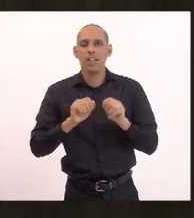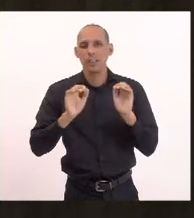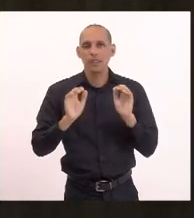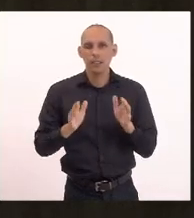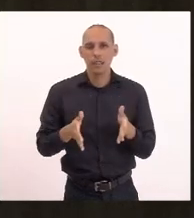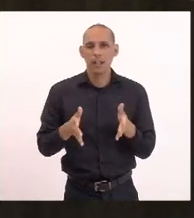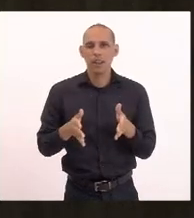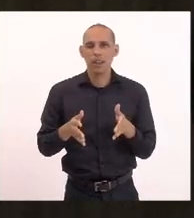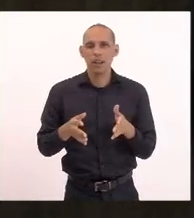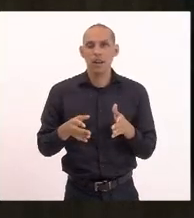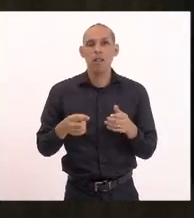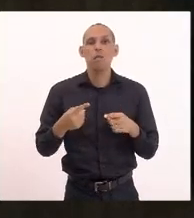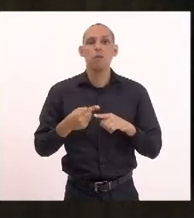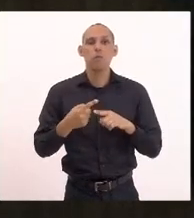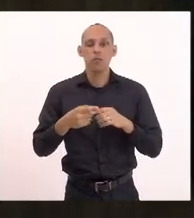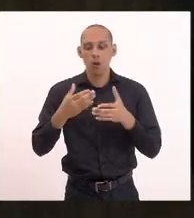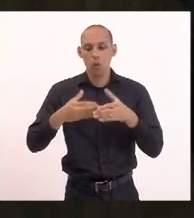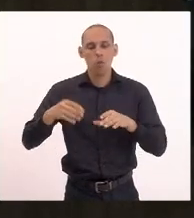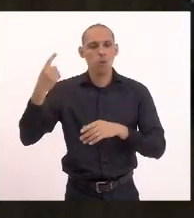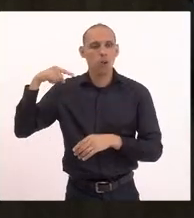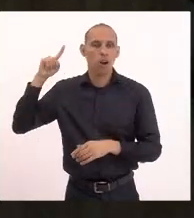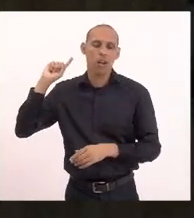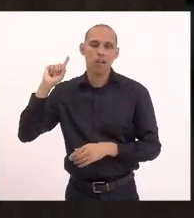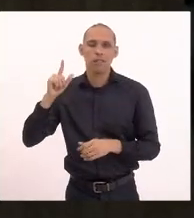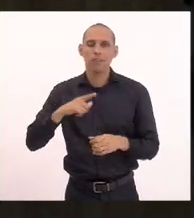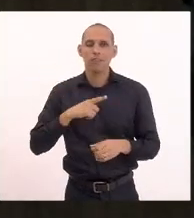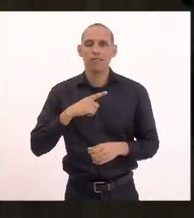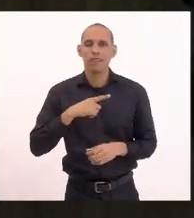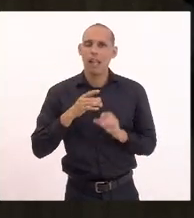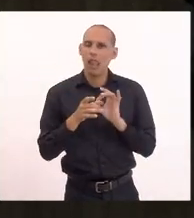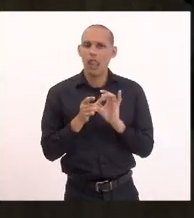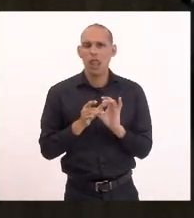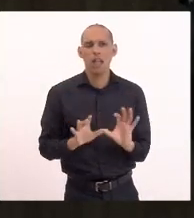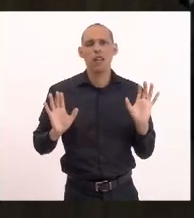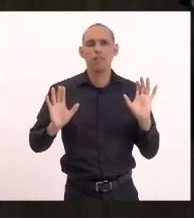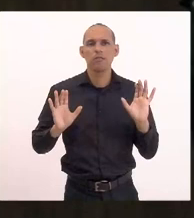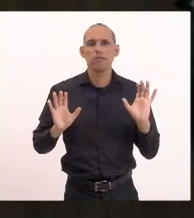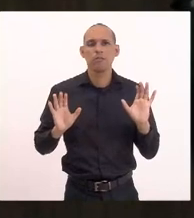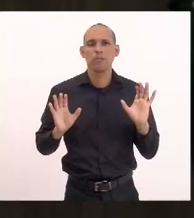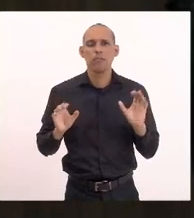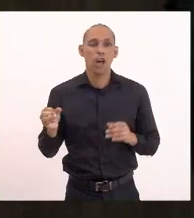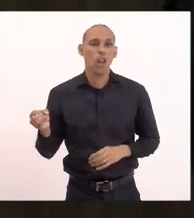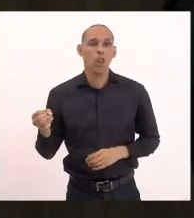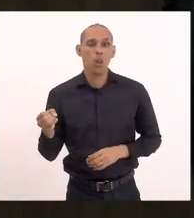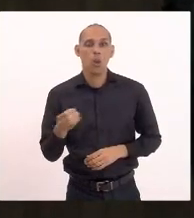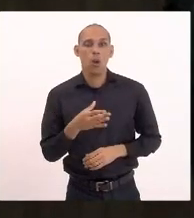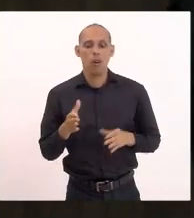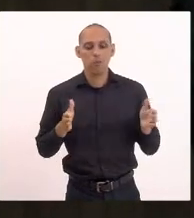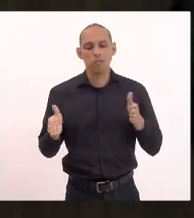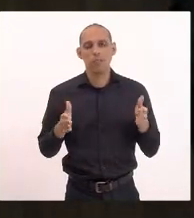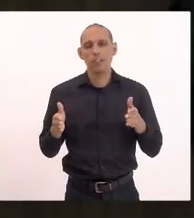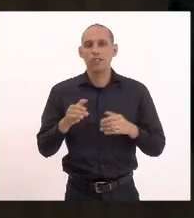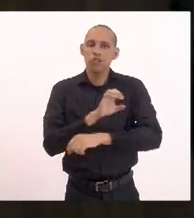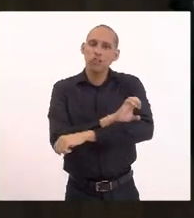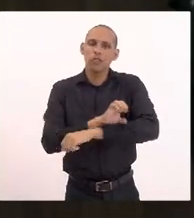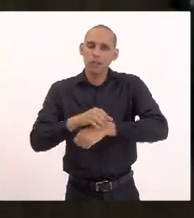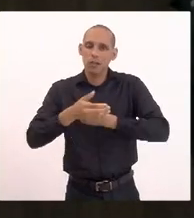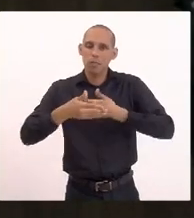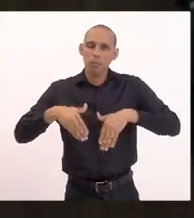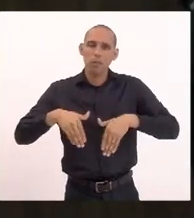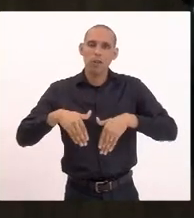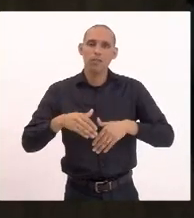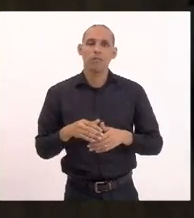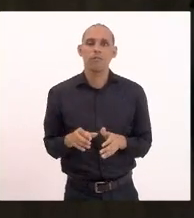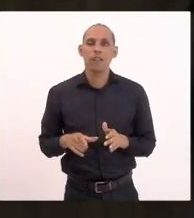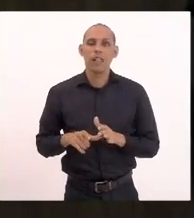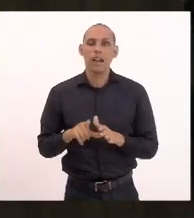de concurso público anterior. Estarão dispensados do cumprimento do novo período de estágio probatório. Ante o exposto,